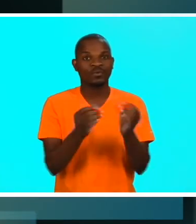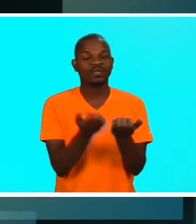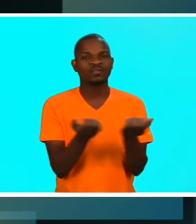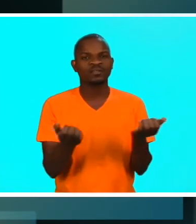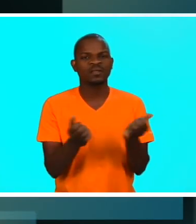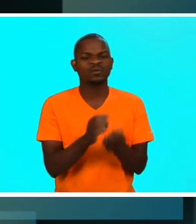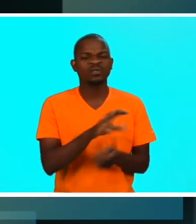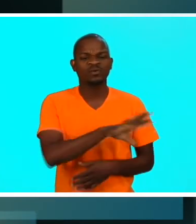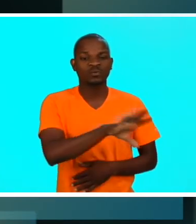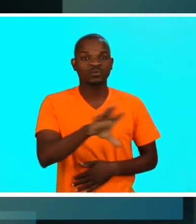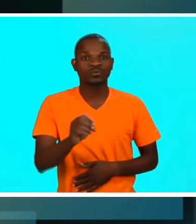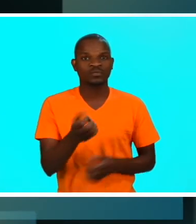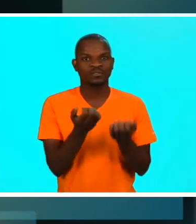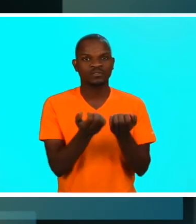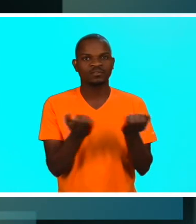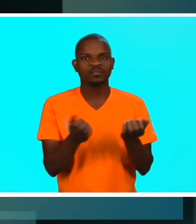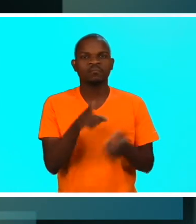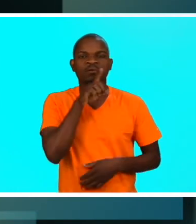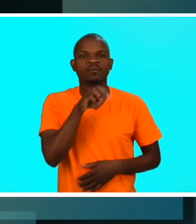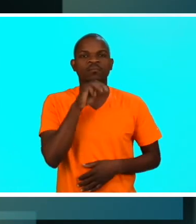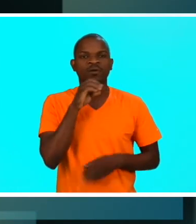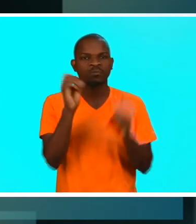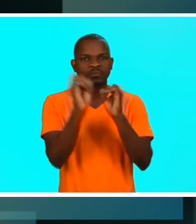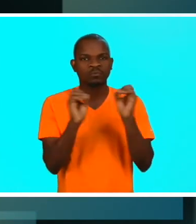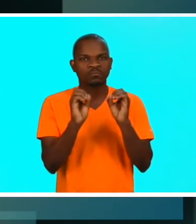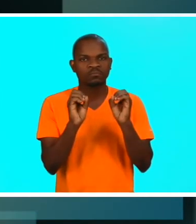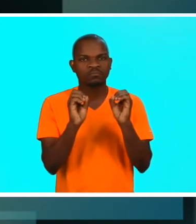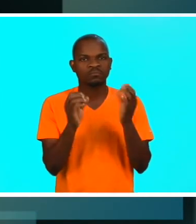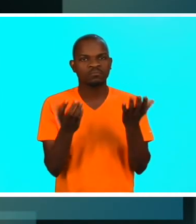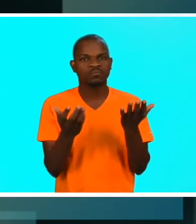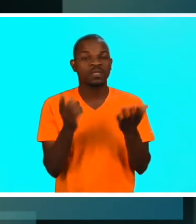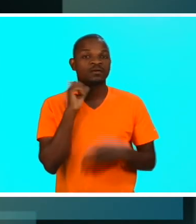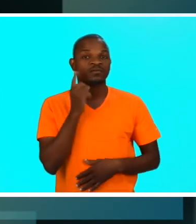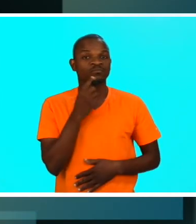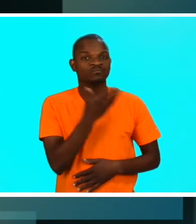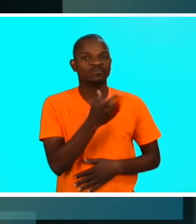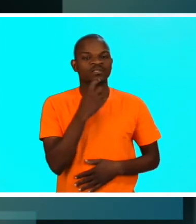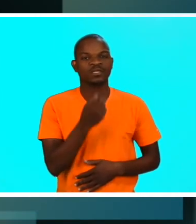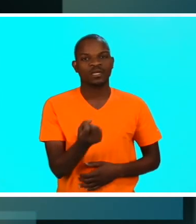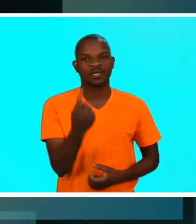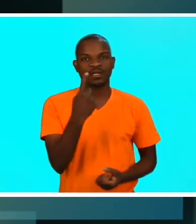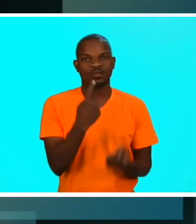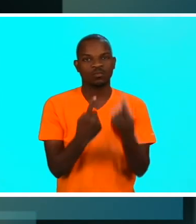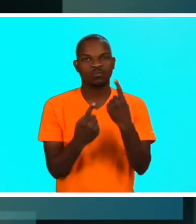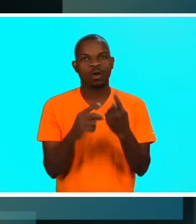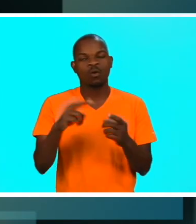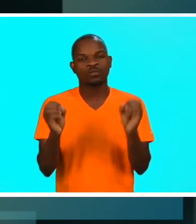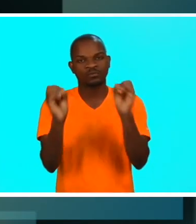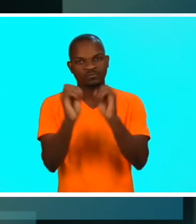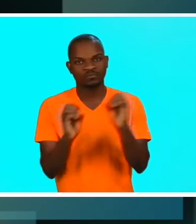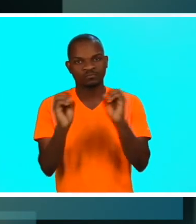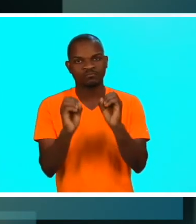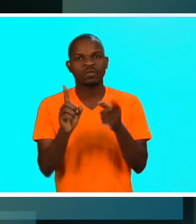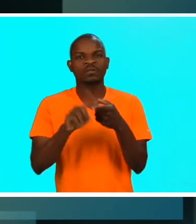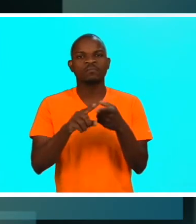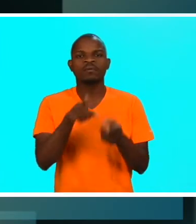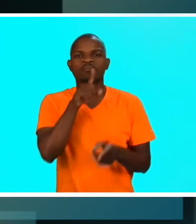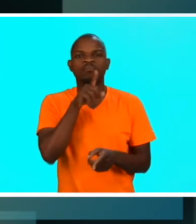Sabendo que temos uma creche aqui, as crianças são todas órfãs ou outras não?